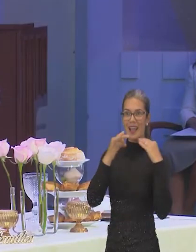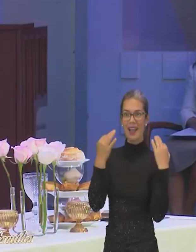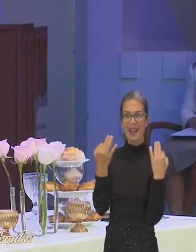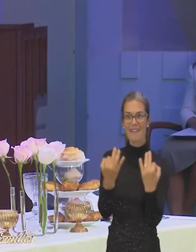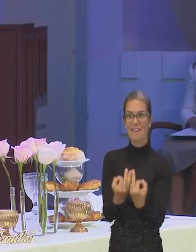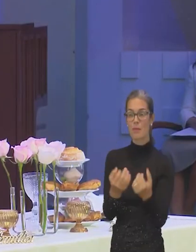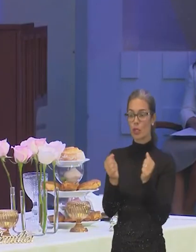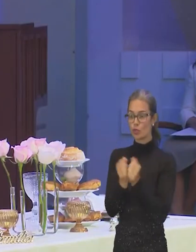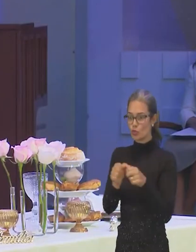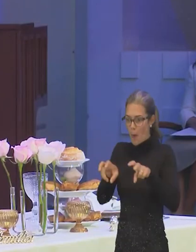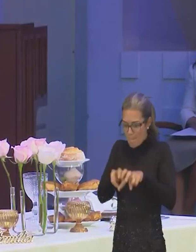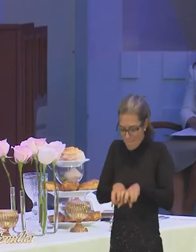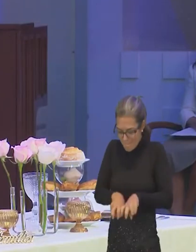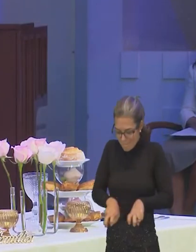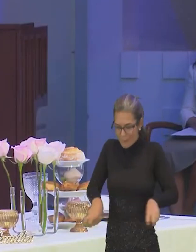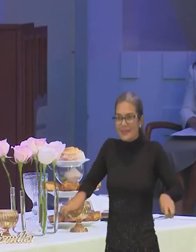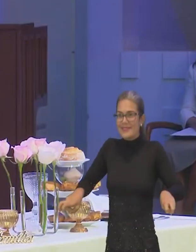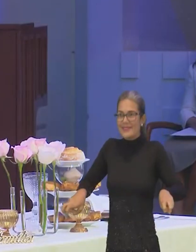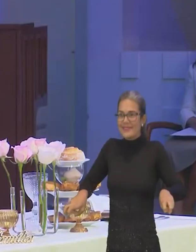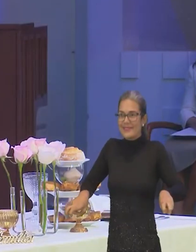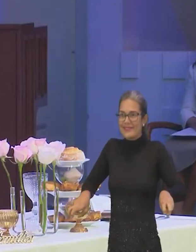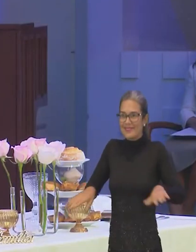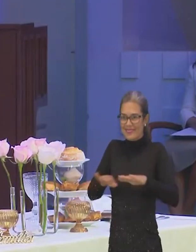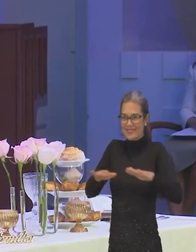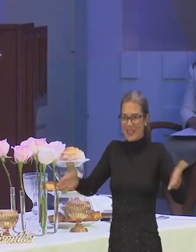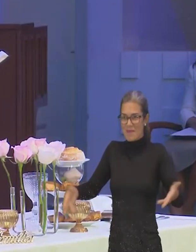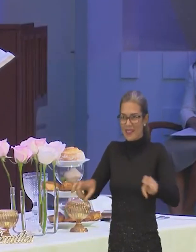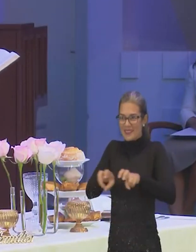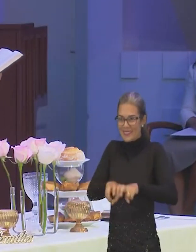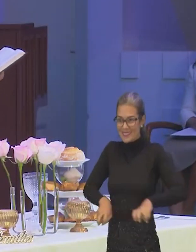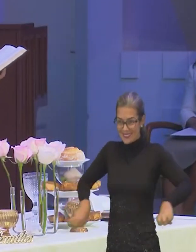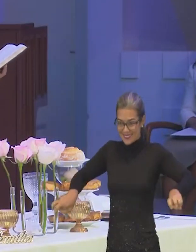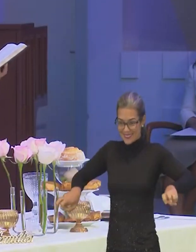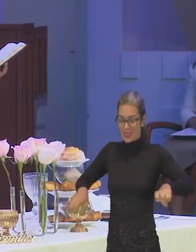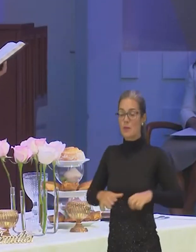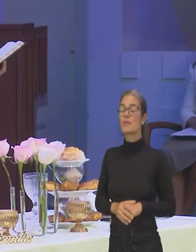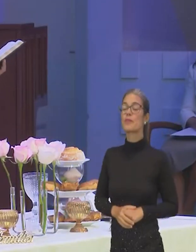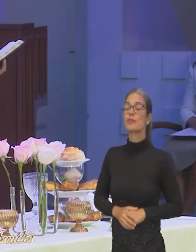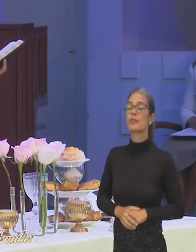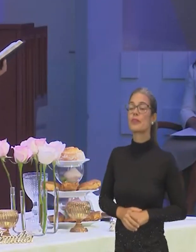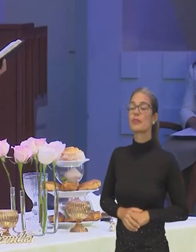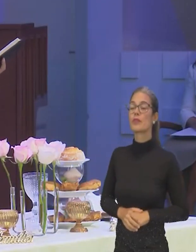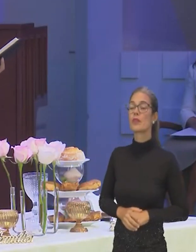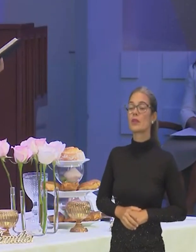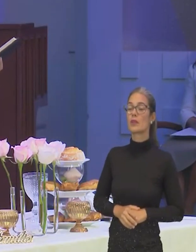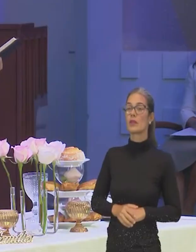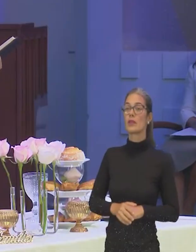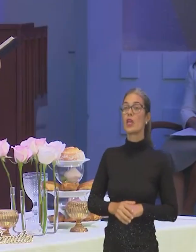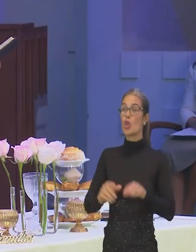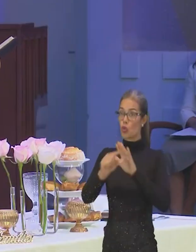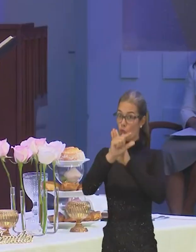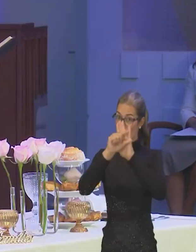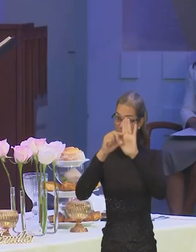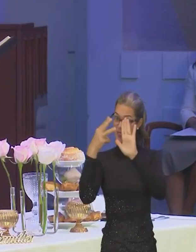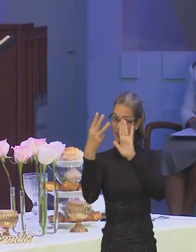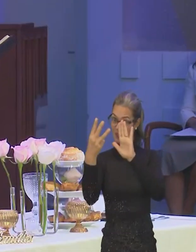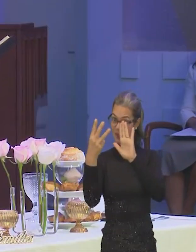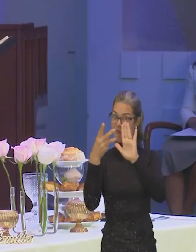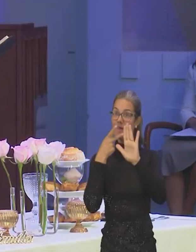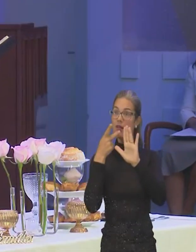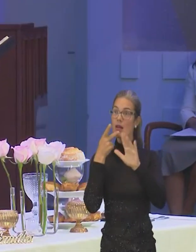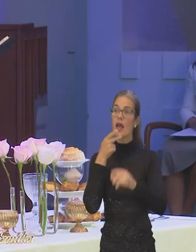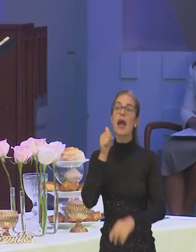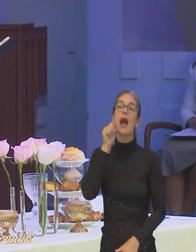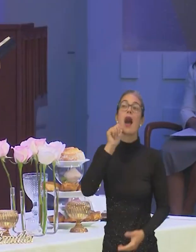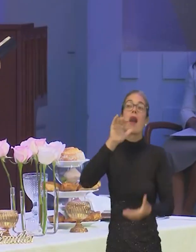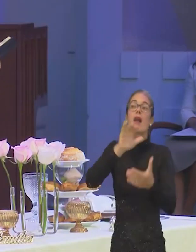dessa mesa. E o texto enfatiza no seu ápice, no verso 3, que a mulher será como